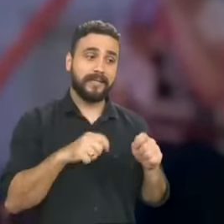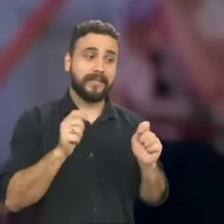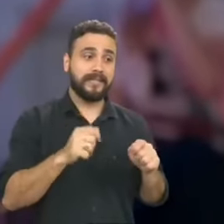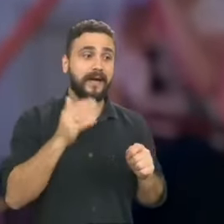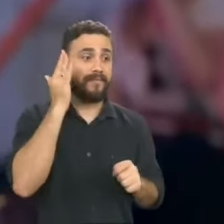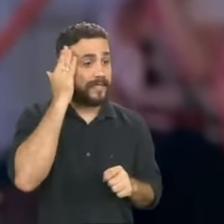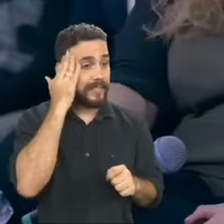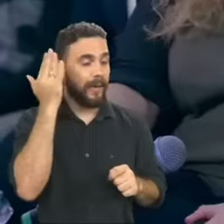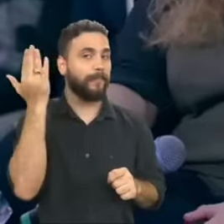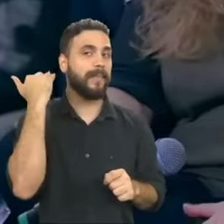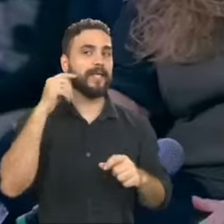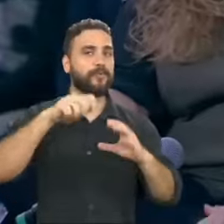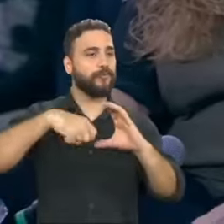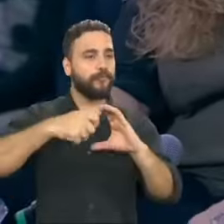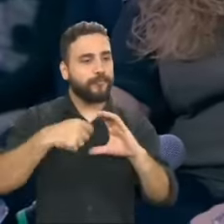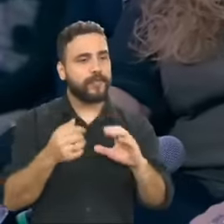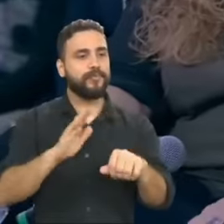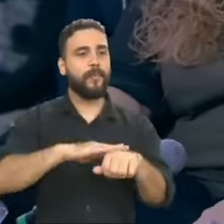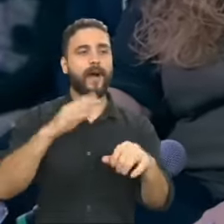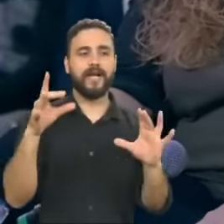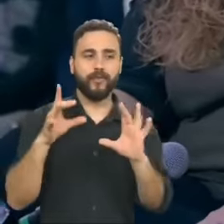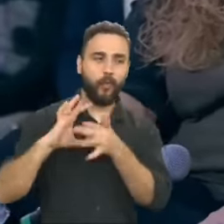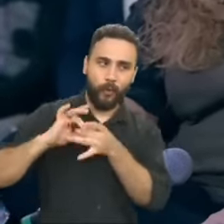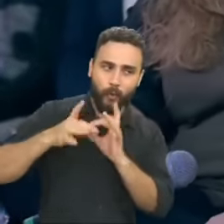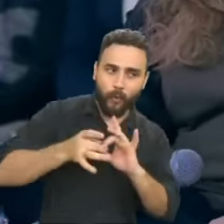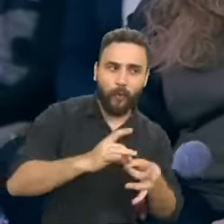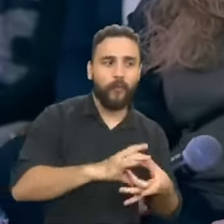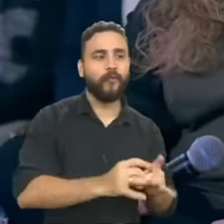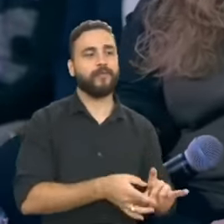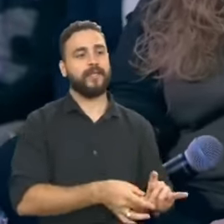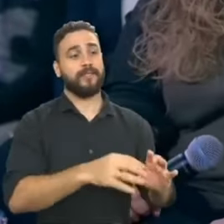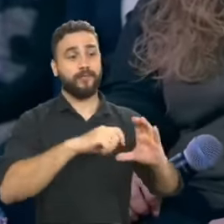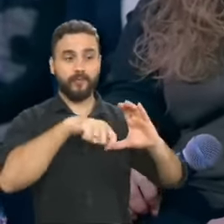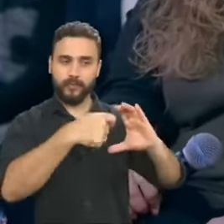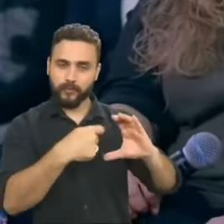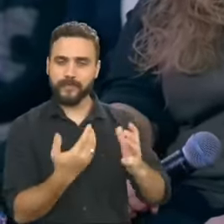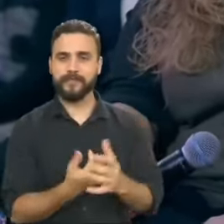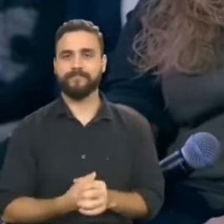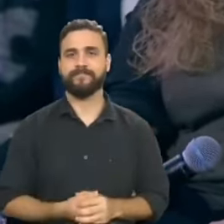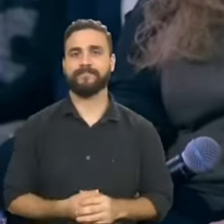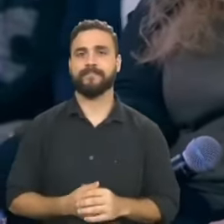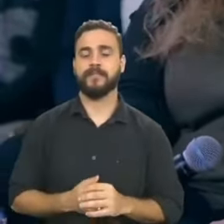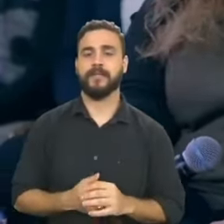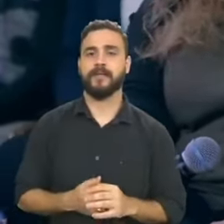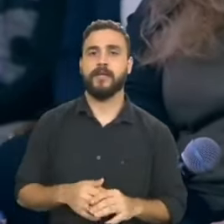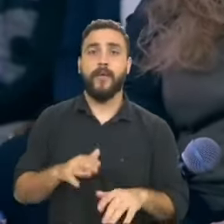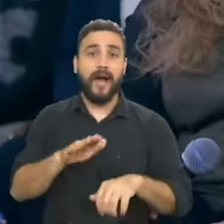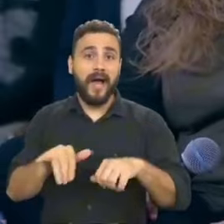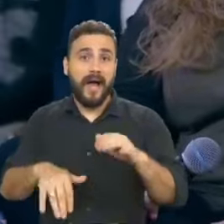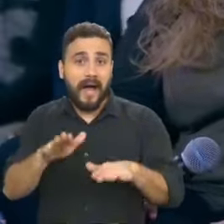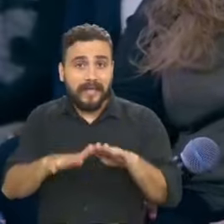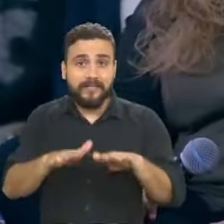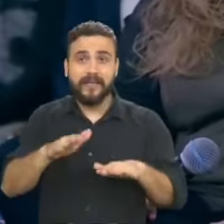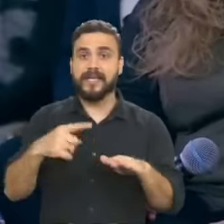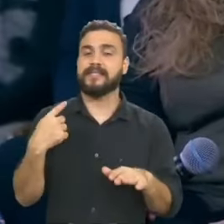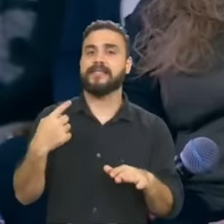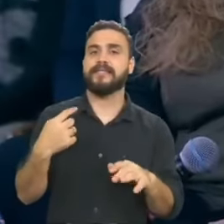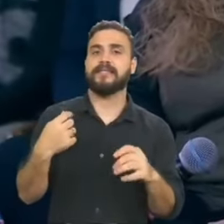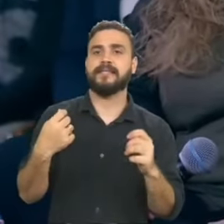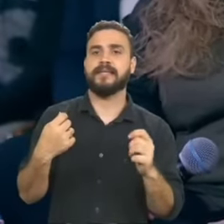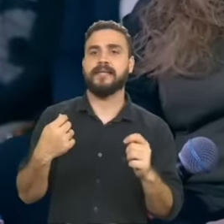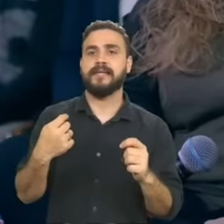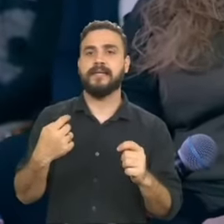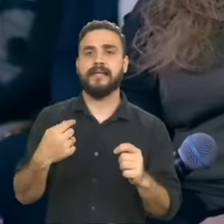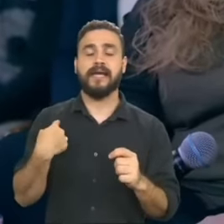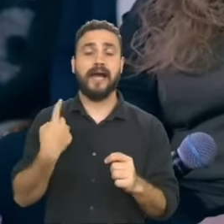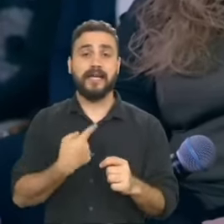o ponto que eu ia falar era justamente esse. Muitas vezes a gente não vai ter uma resposta ali, pronto. Mas coletivamente,